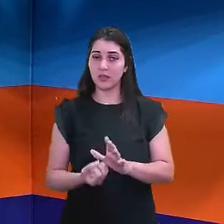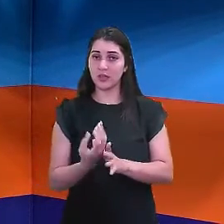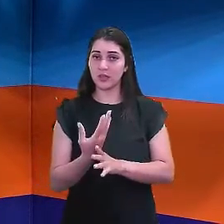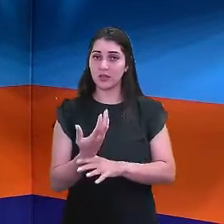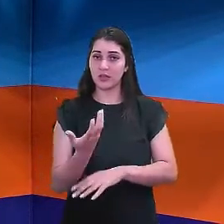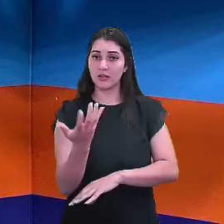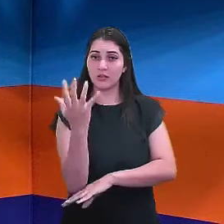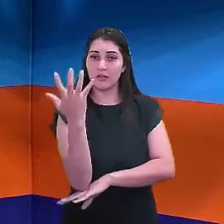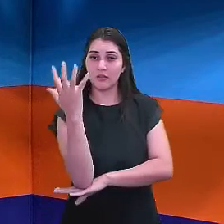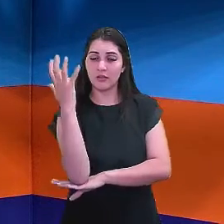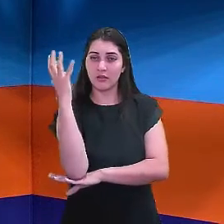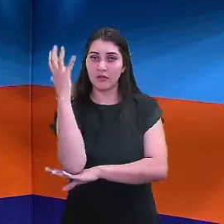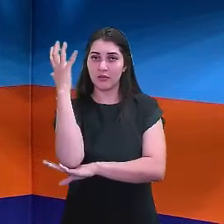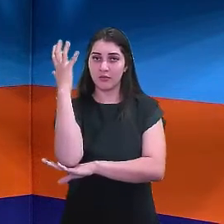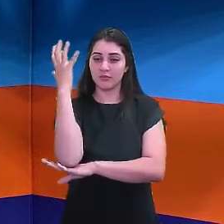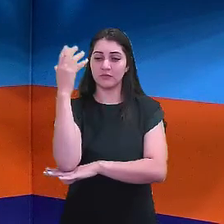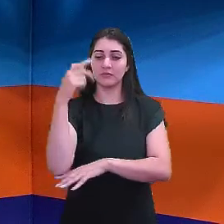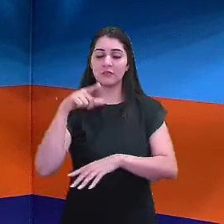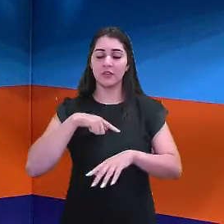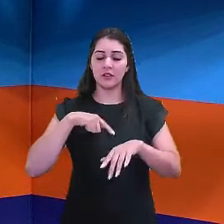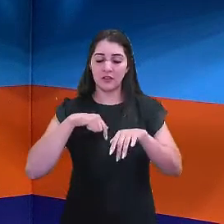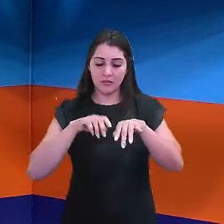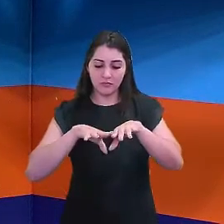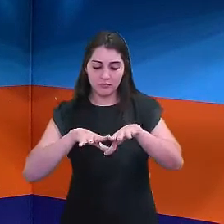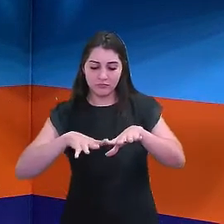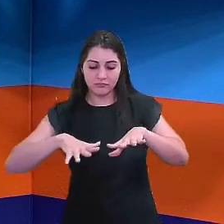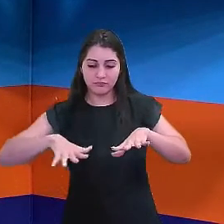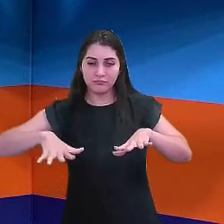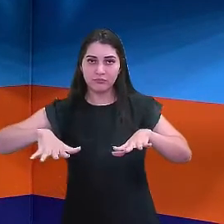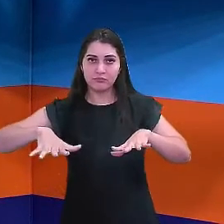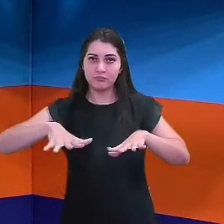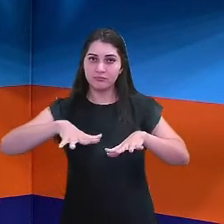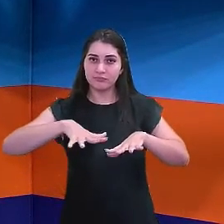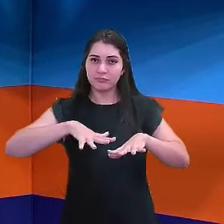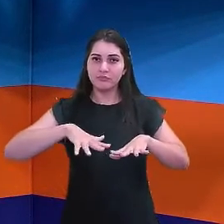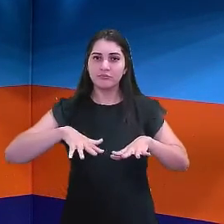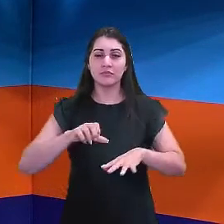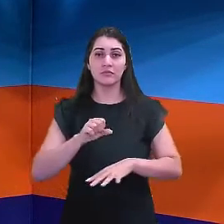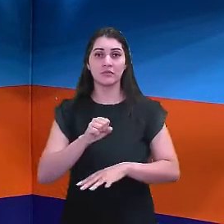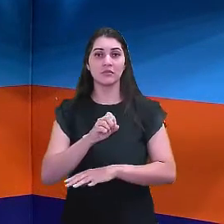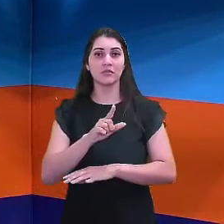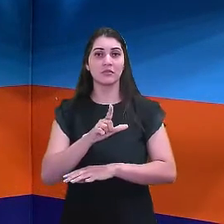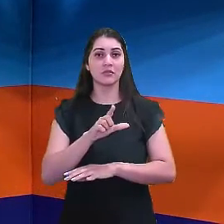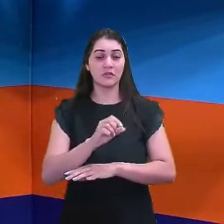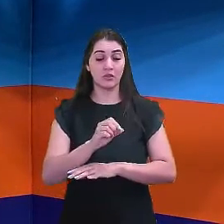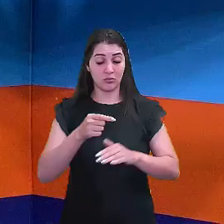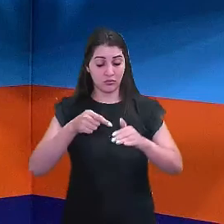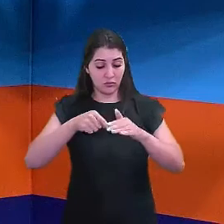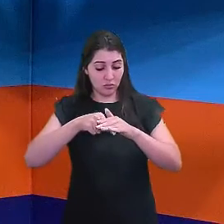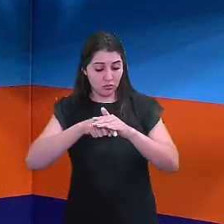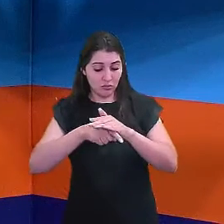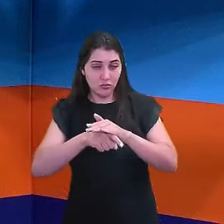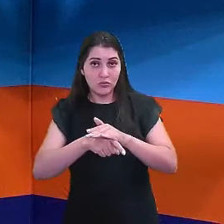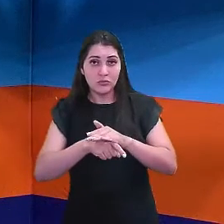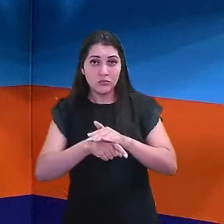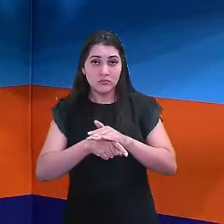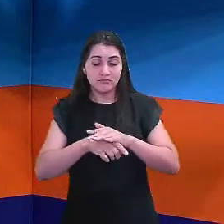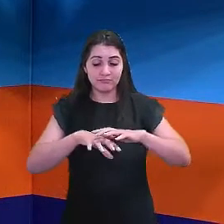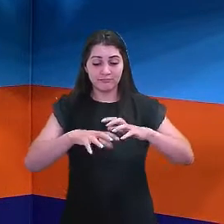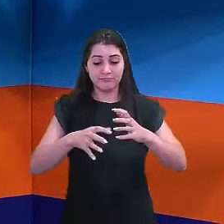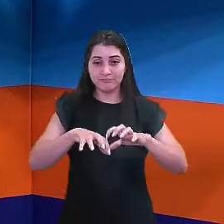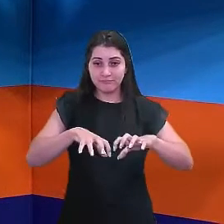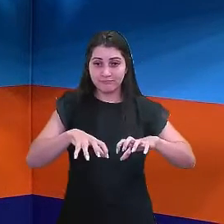vai criando aquela camada de cima, onde a gente chama de solo, e essa parte do subsolo vai ficando mais embaixo, a parte